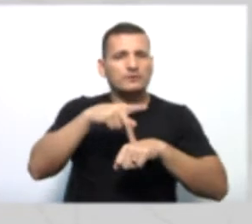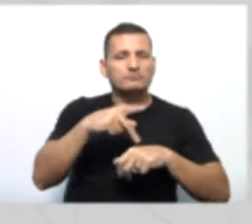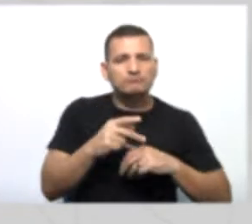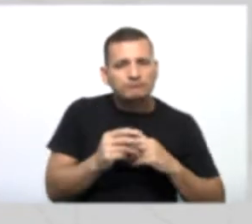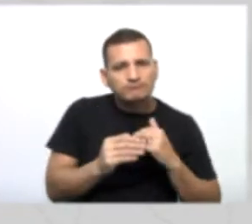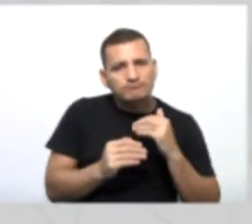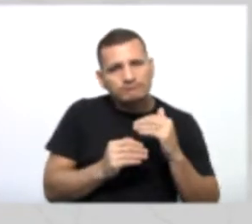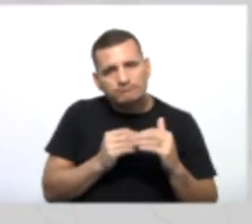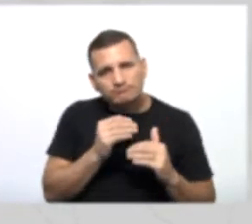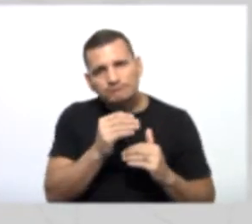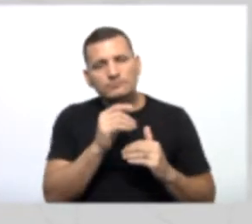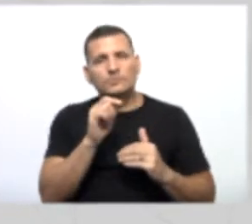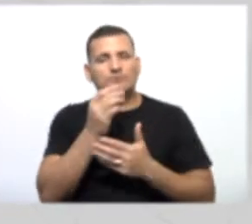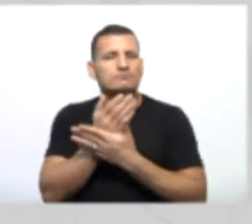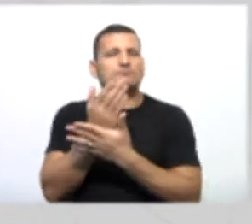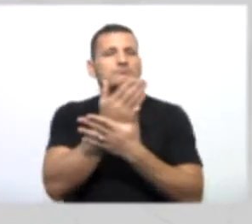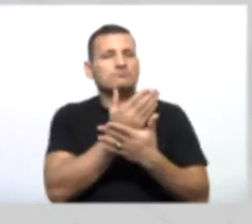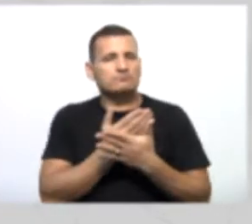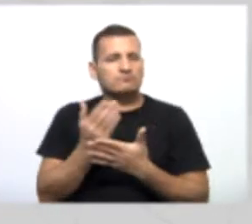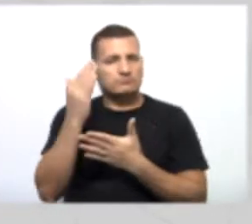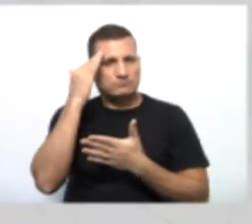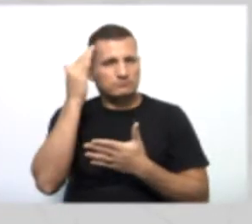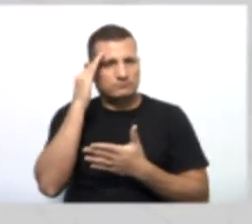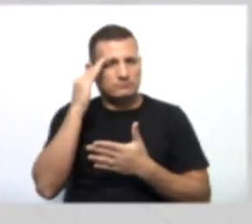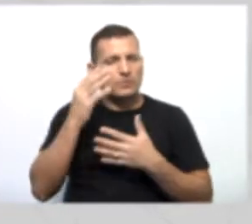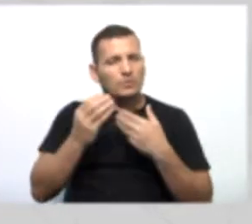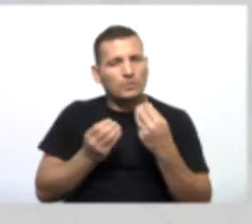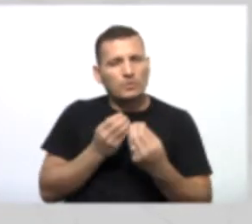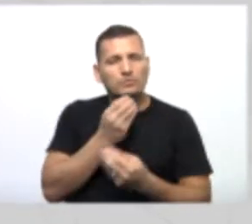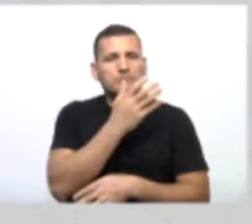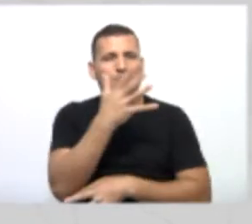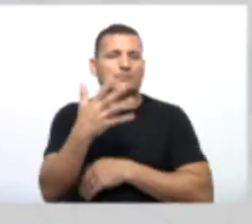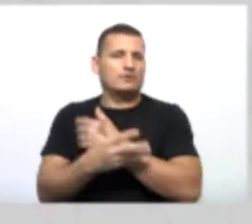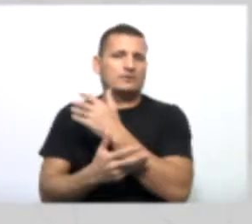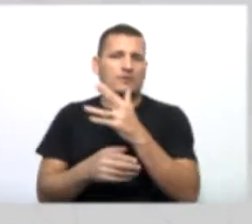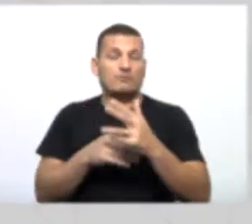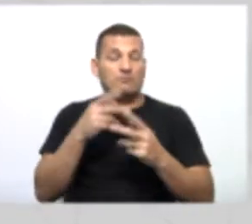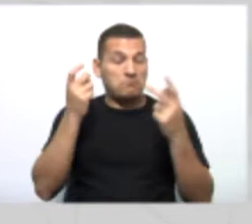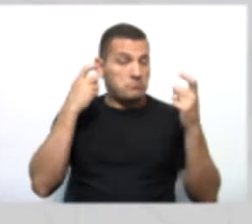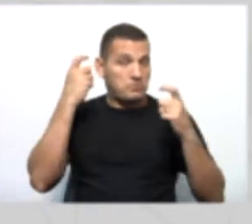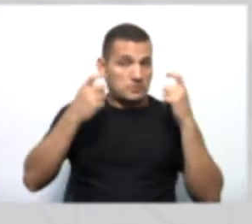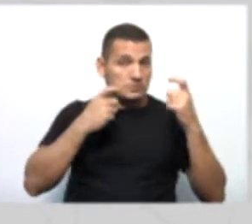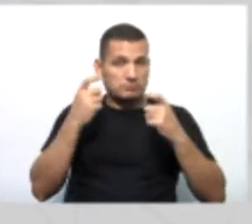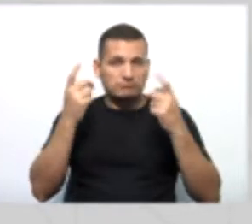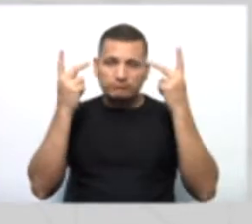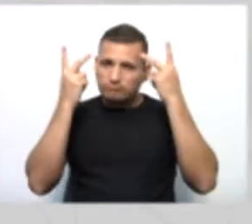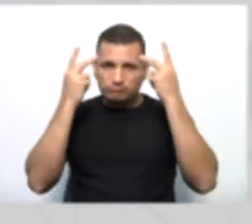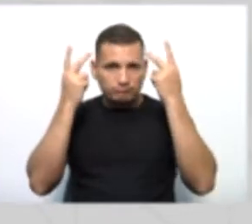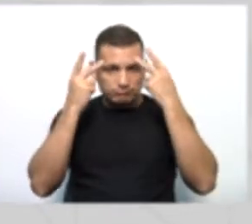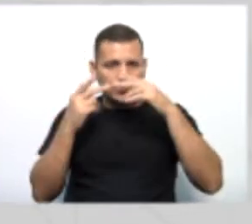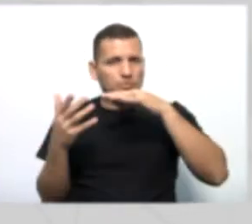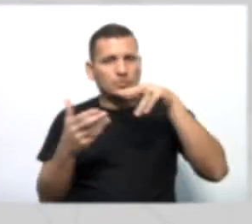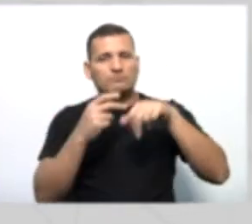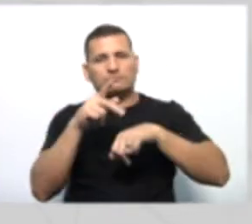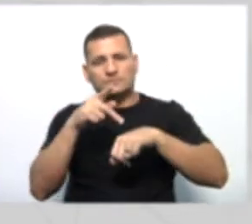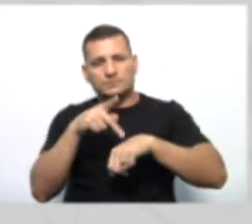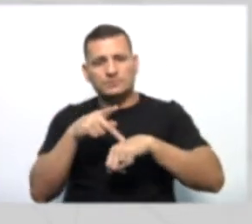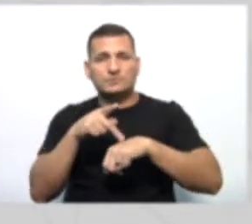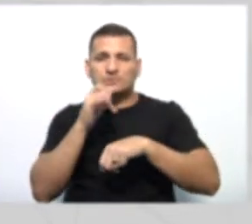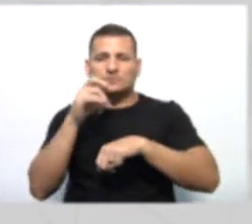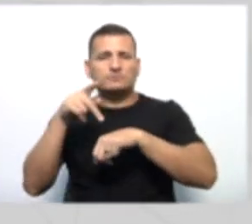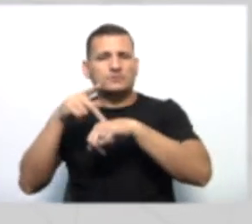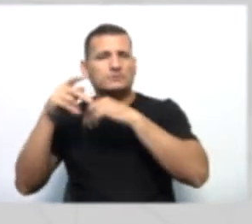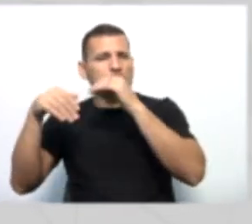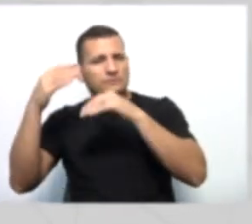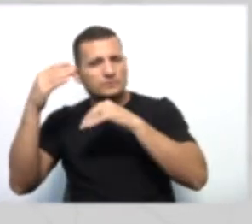estudo e a compreensão das questões ambientais, uma preocupação comum a todos os países, sejam eles